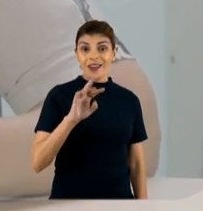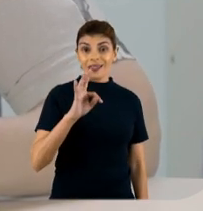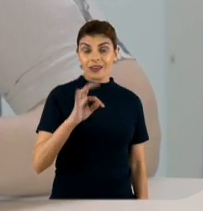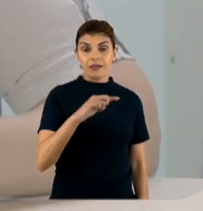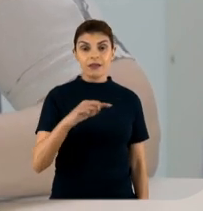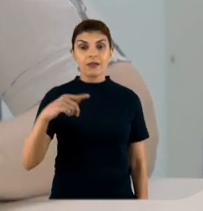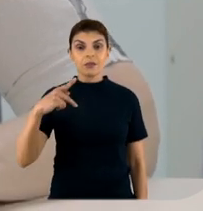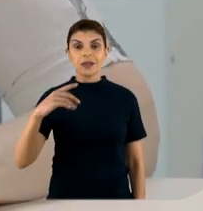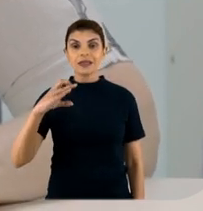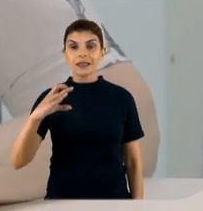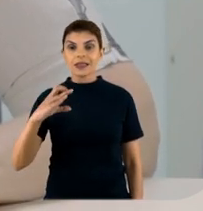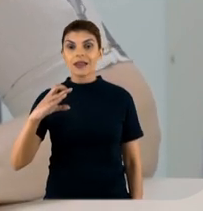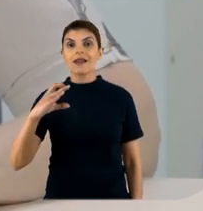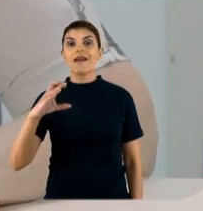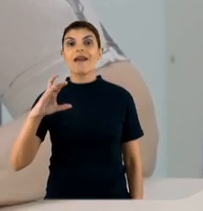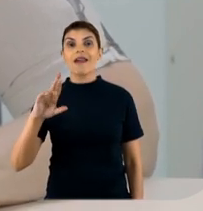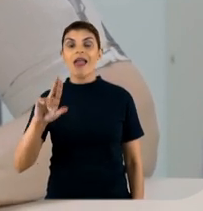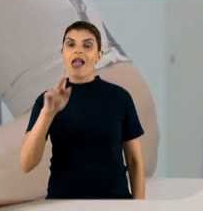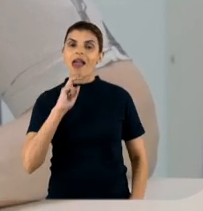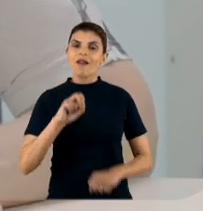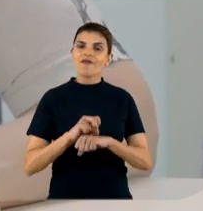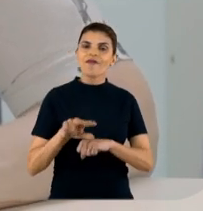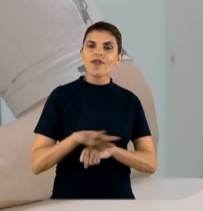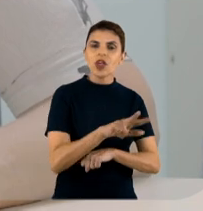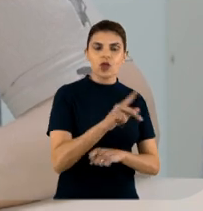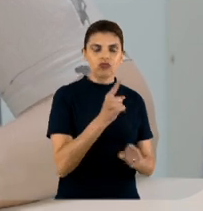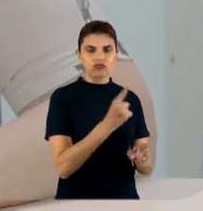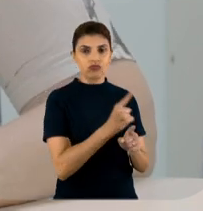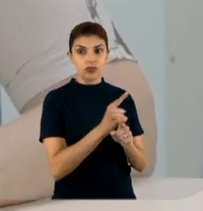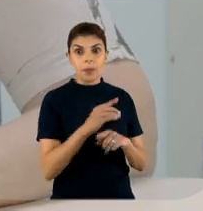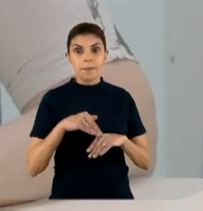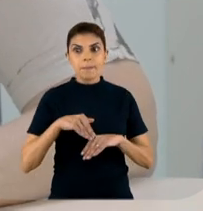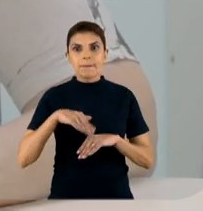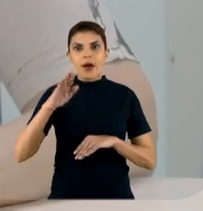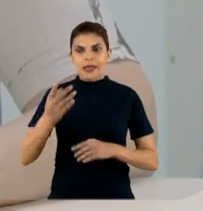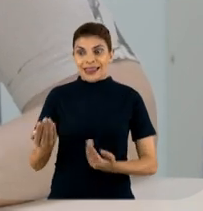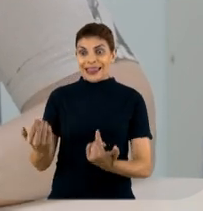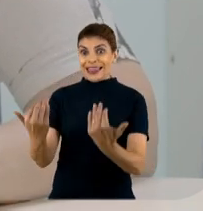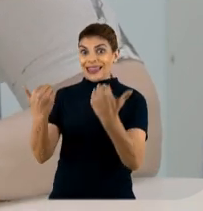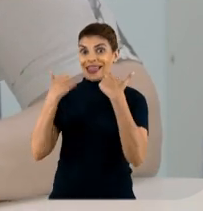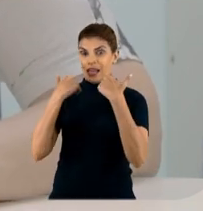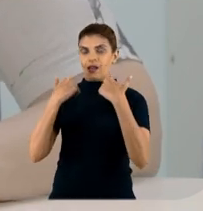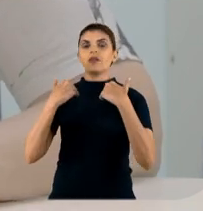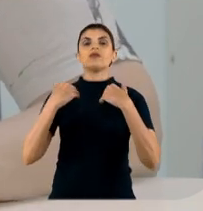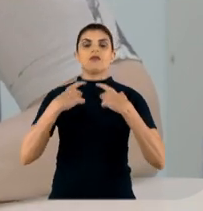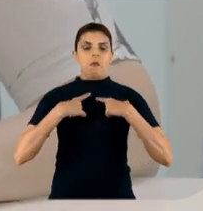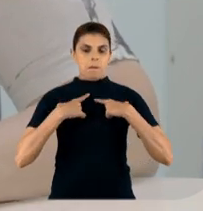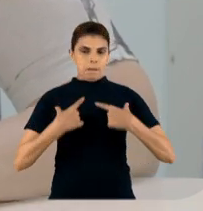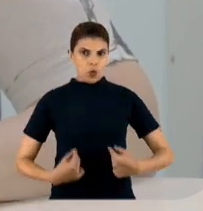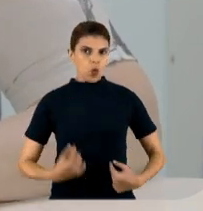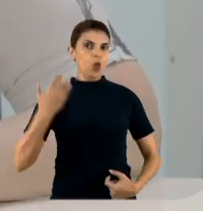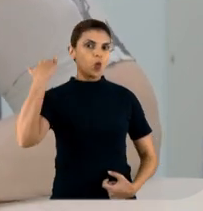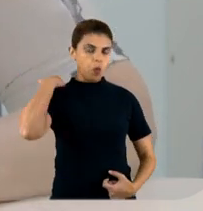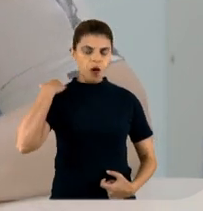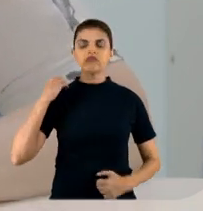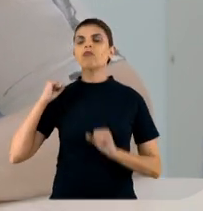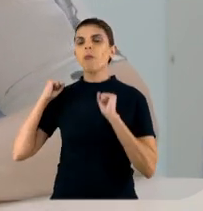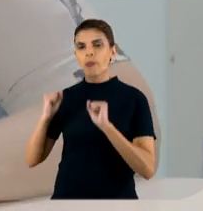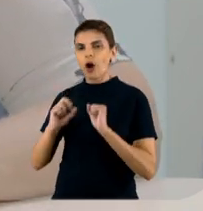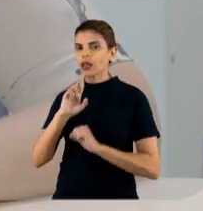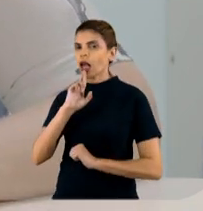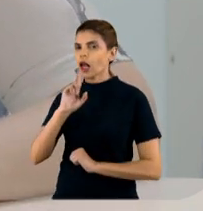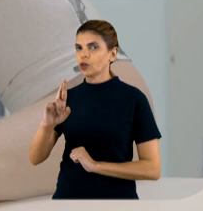material genético do vírus que a gente vai tá detectando a então quanto mais de dentro do pulmão você mais maior chance de ser realmente